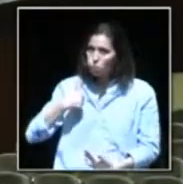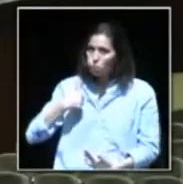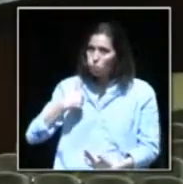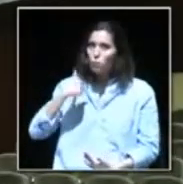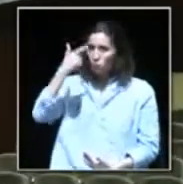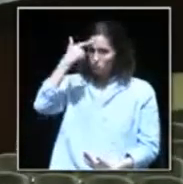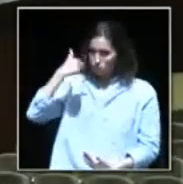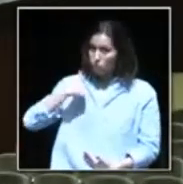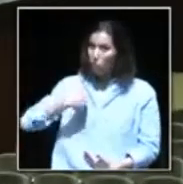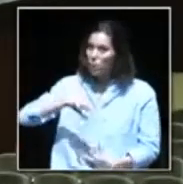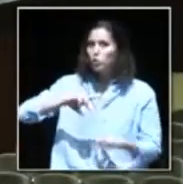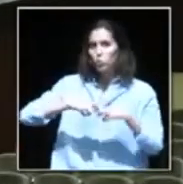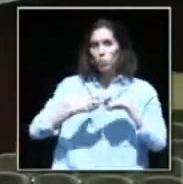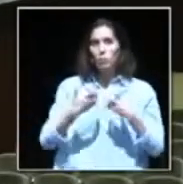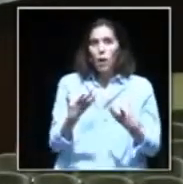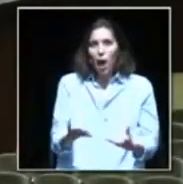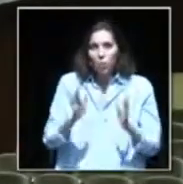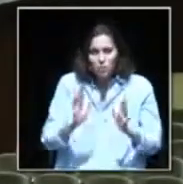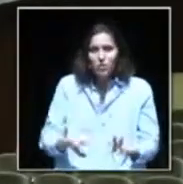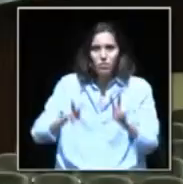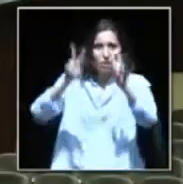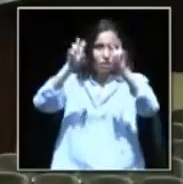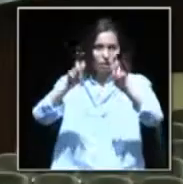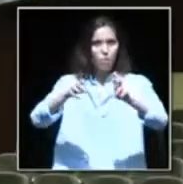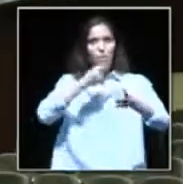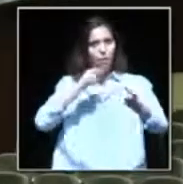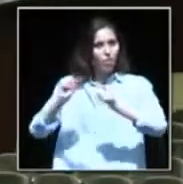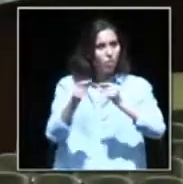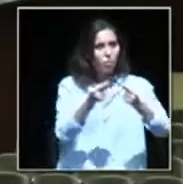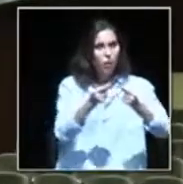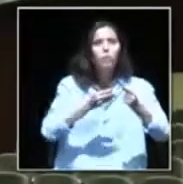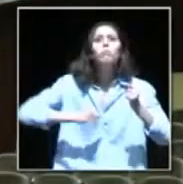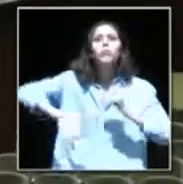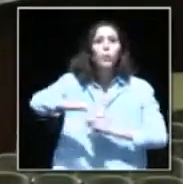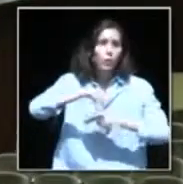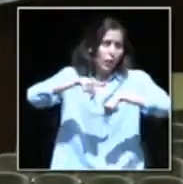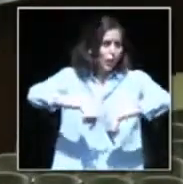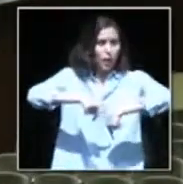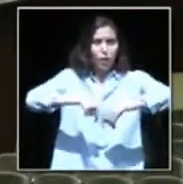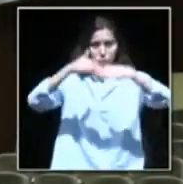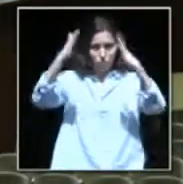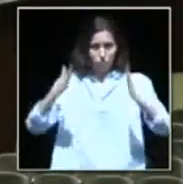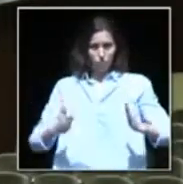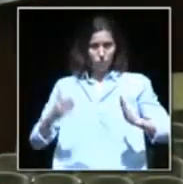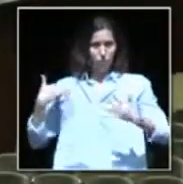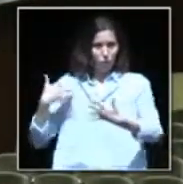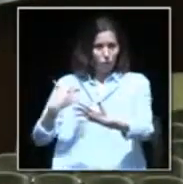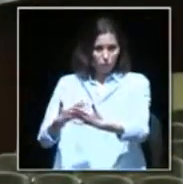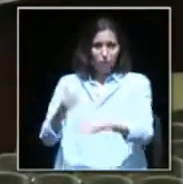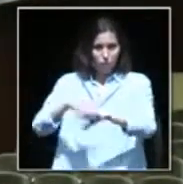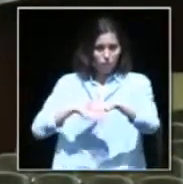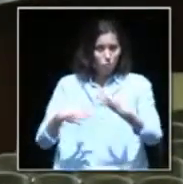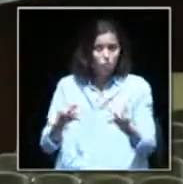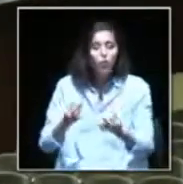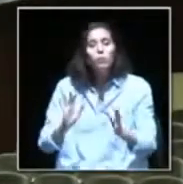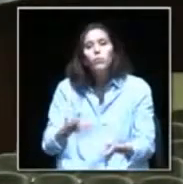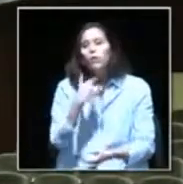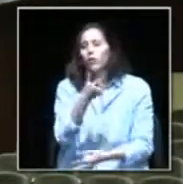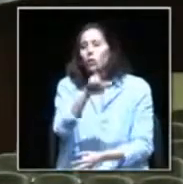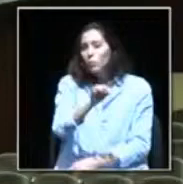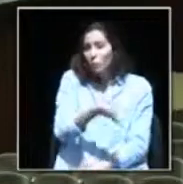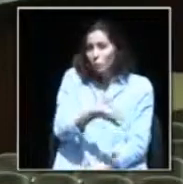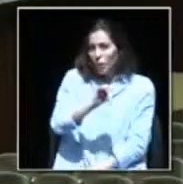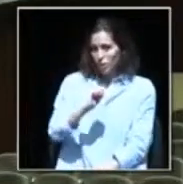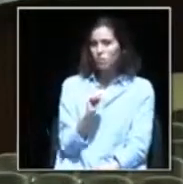temos reconhecido, mas quando há problemas temos que falar deles e o sítio para falar deles é aqui, e é isso que nós temos feito, mas também é preciso dizer que o